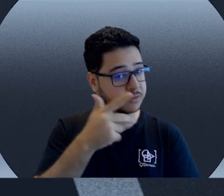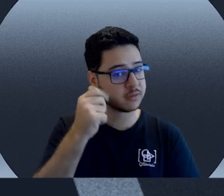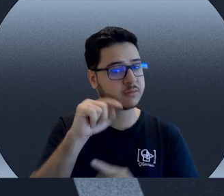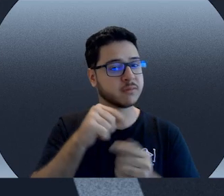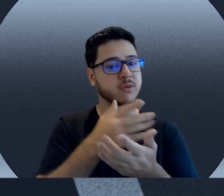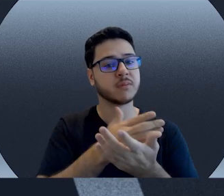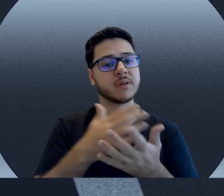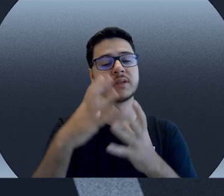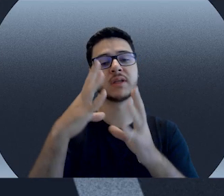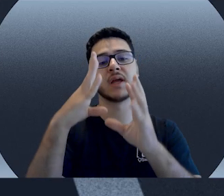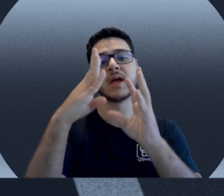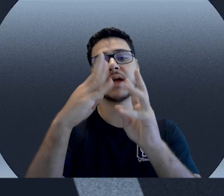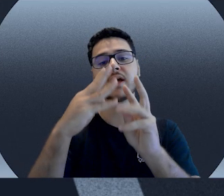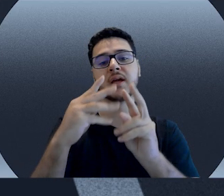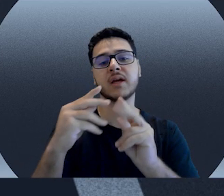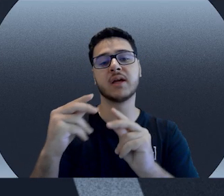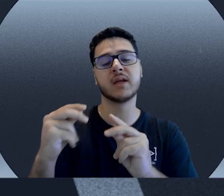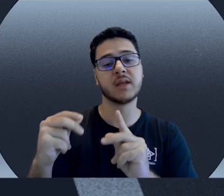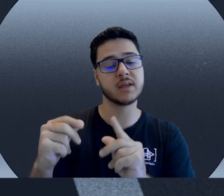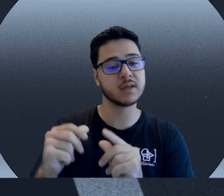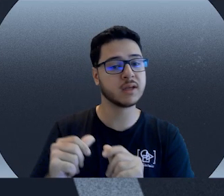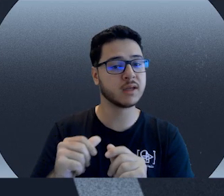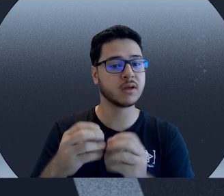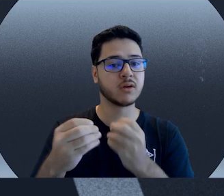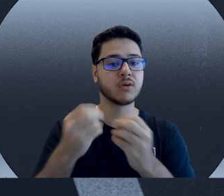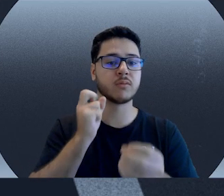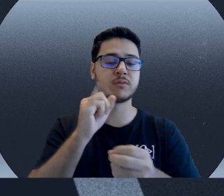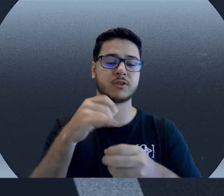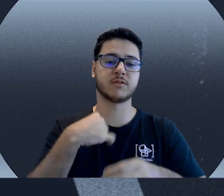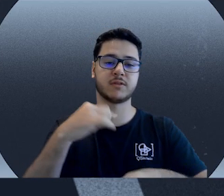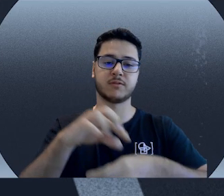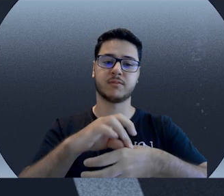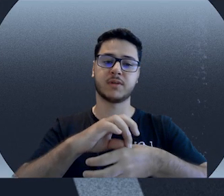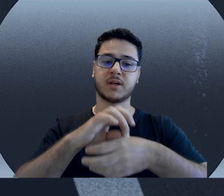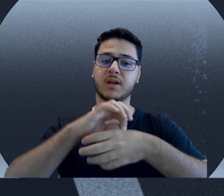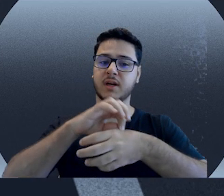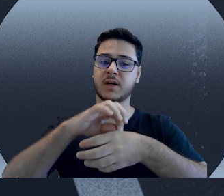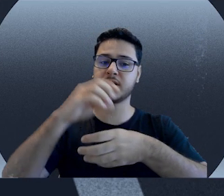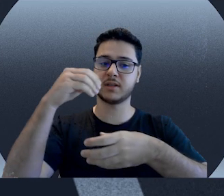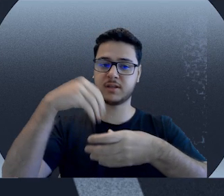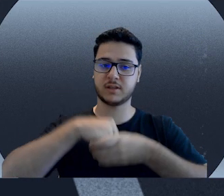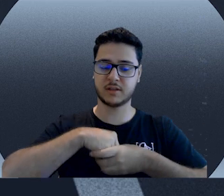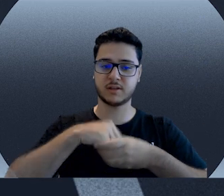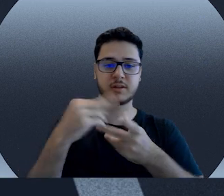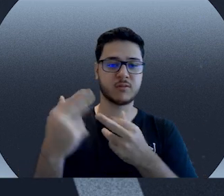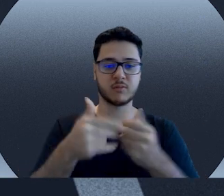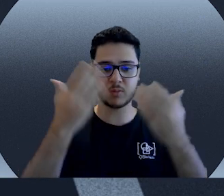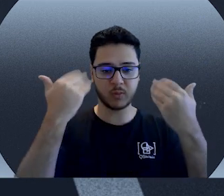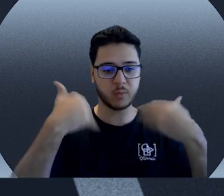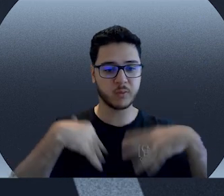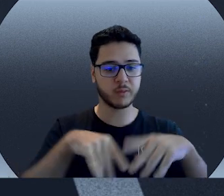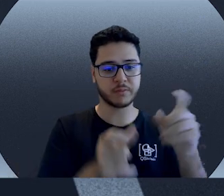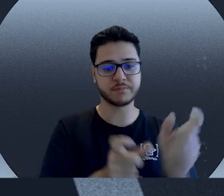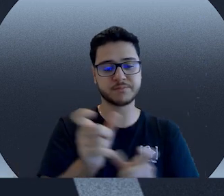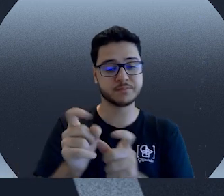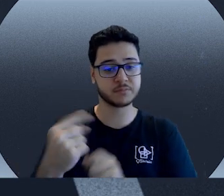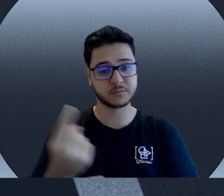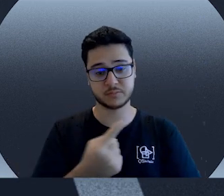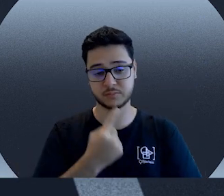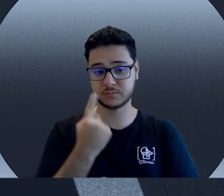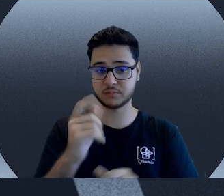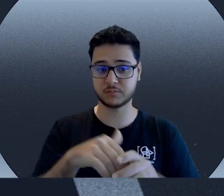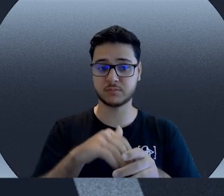começa a se derreter como se ela tivesse uma carne viva como um corpo humano. Porque nós,